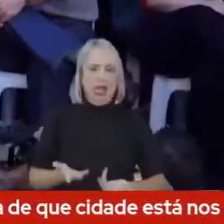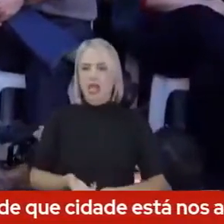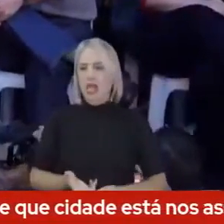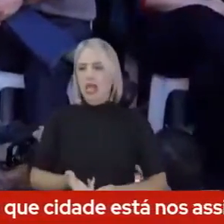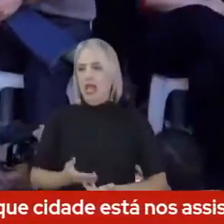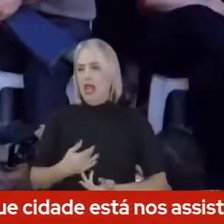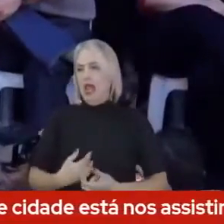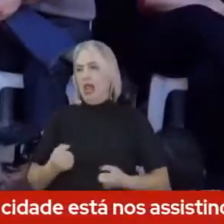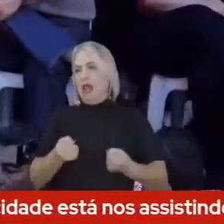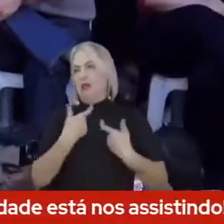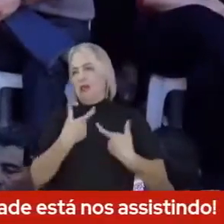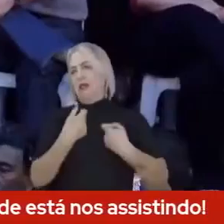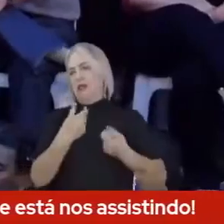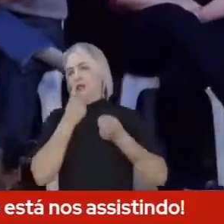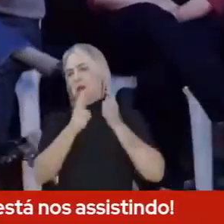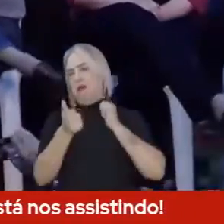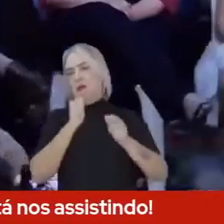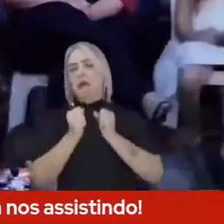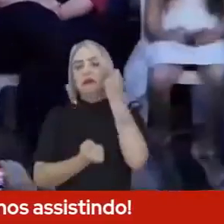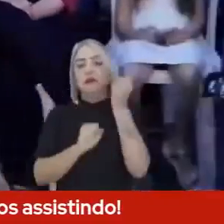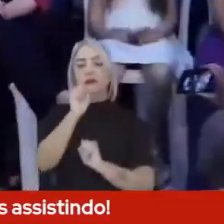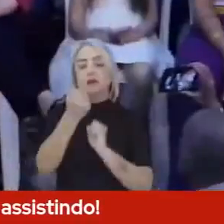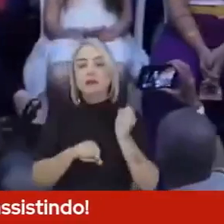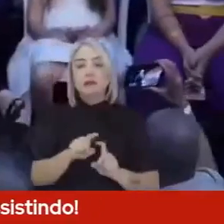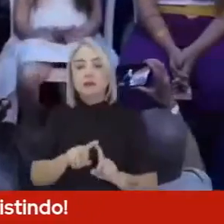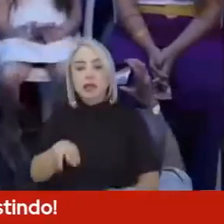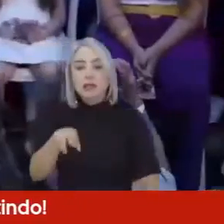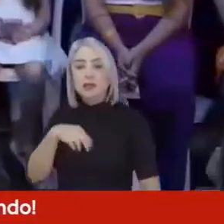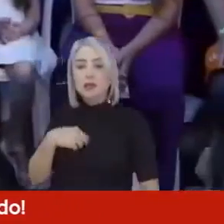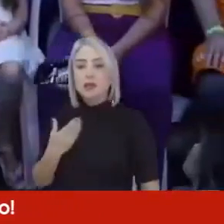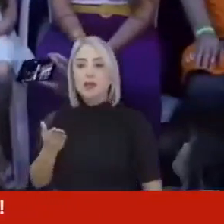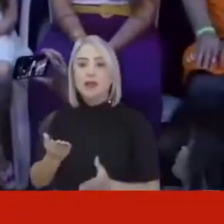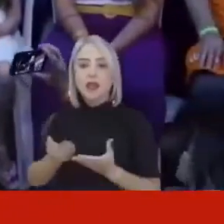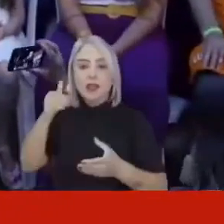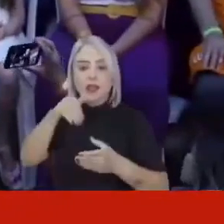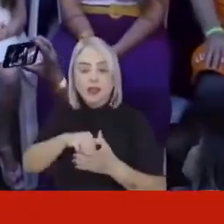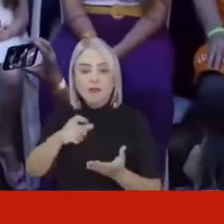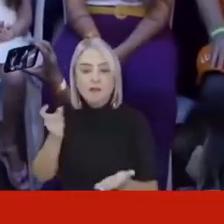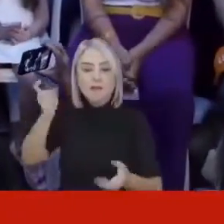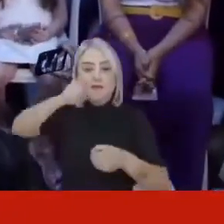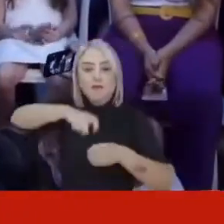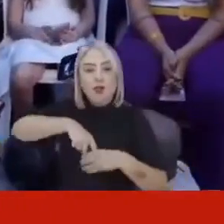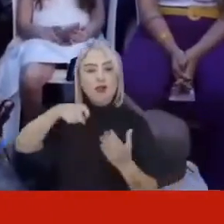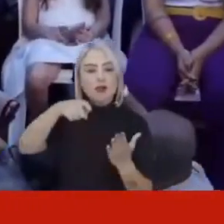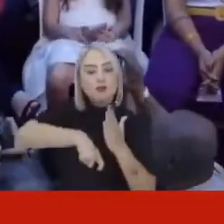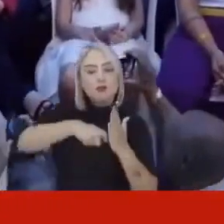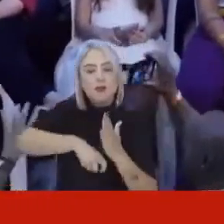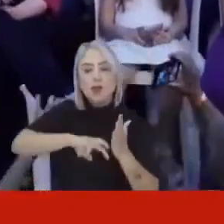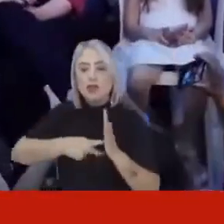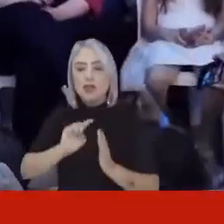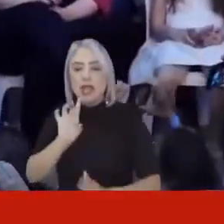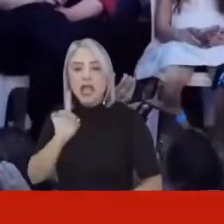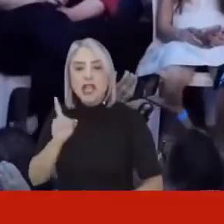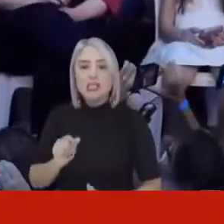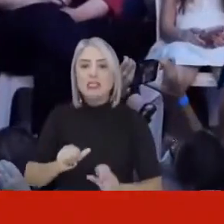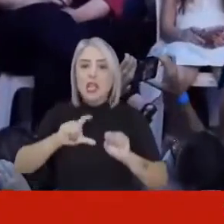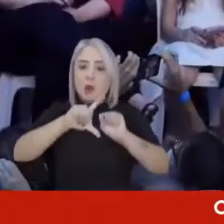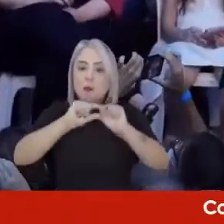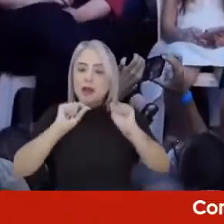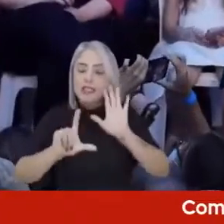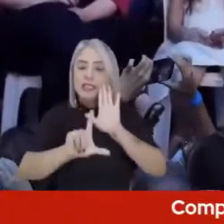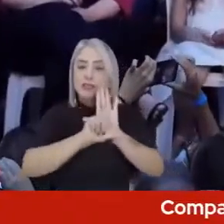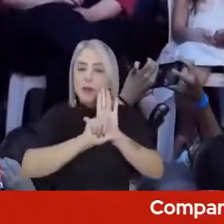da fábrica. Mas a gente não quer de volta o imposto sindical, não. A gente quer apenas um artigo numa lei que diga o seguinte: